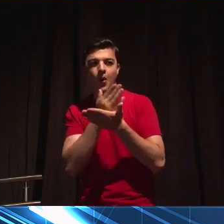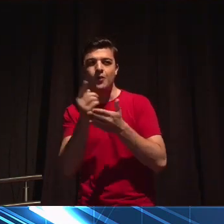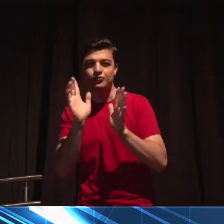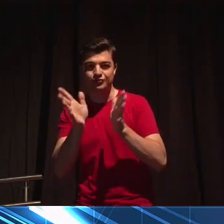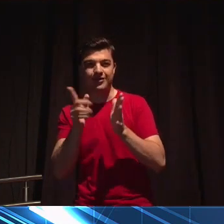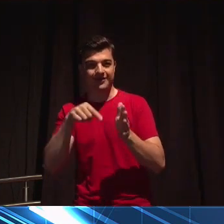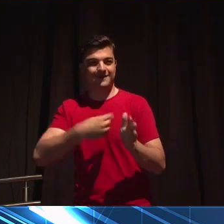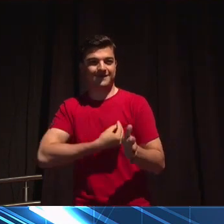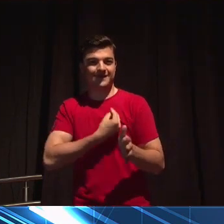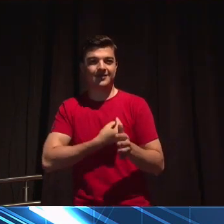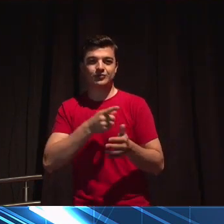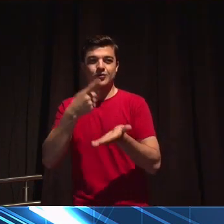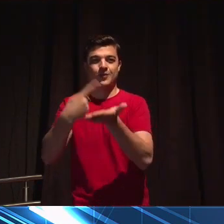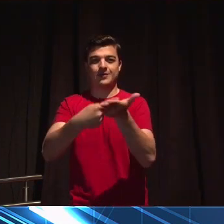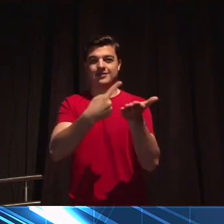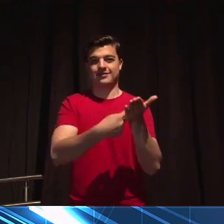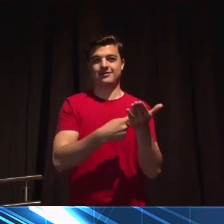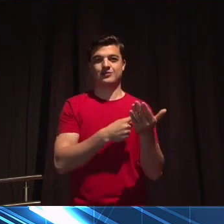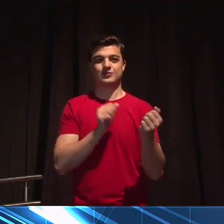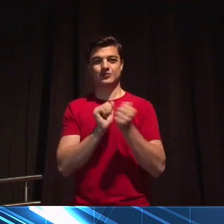num timer.